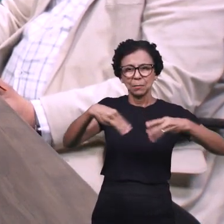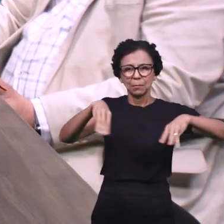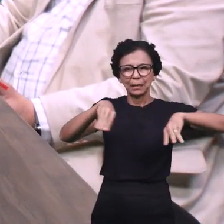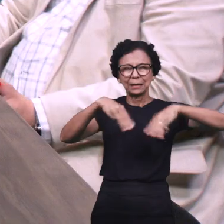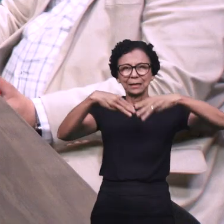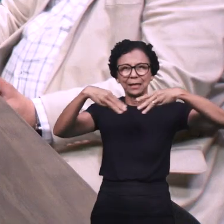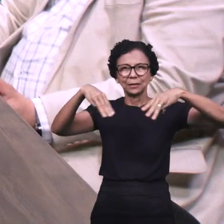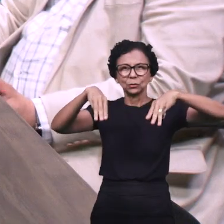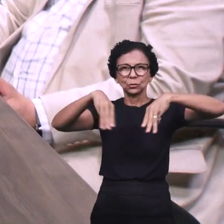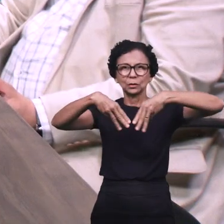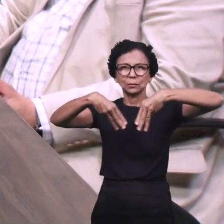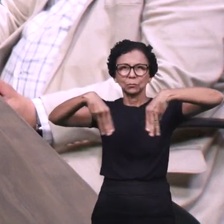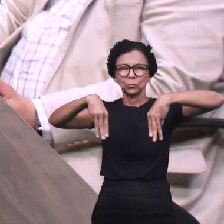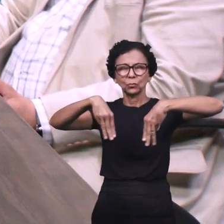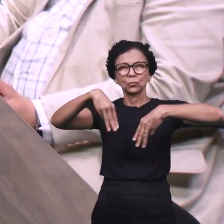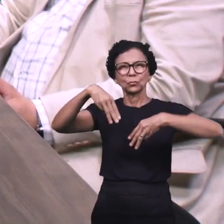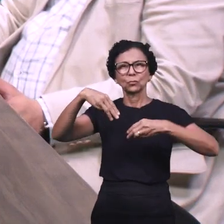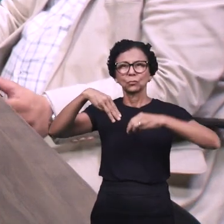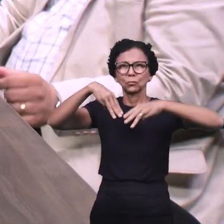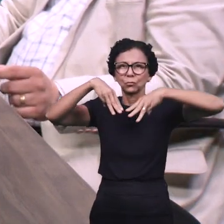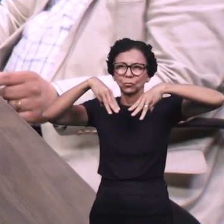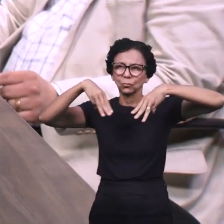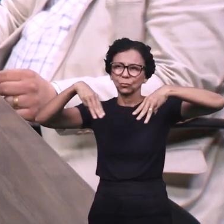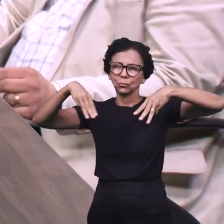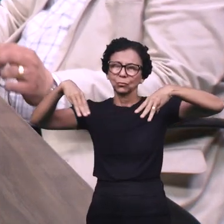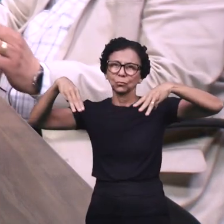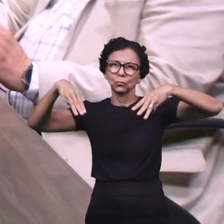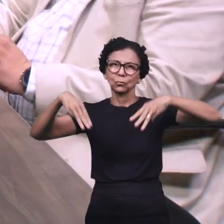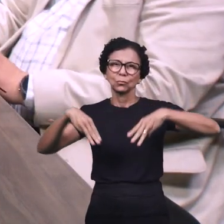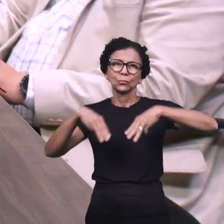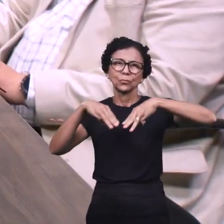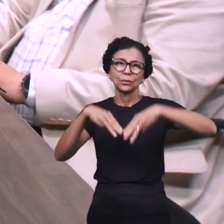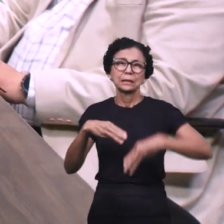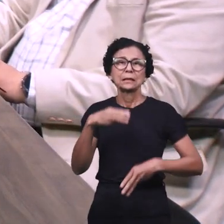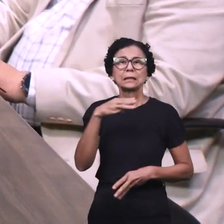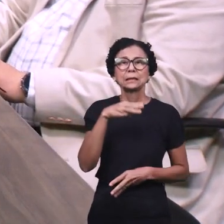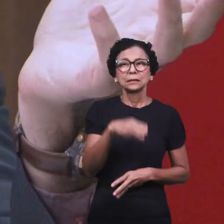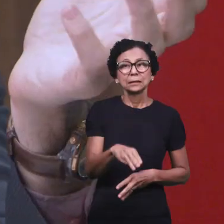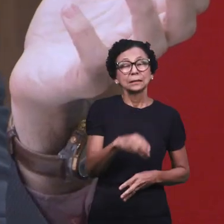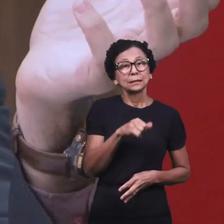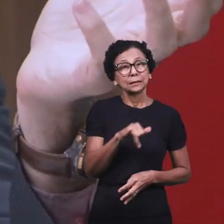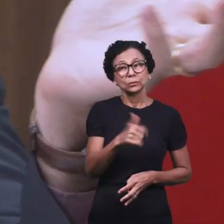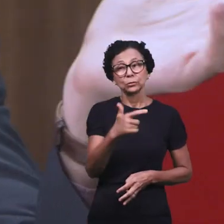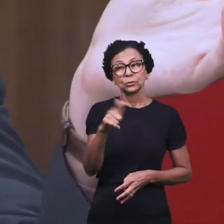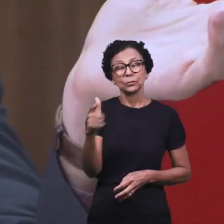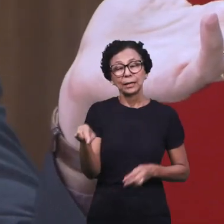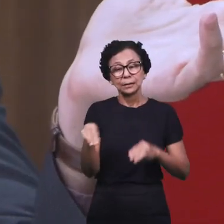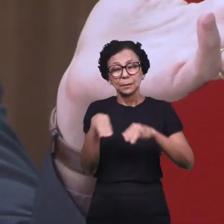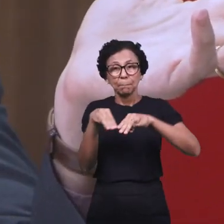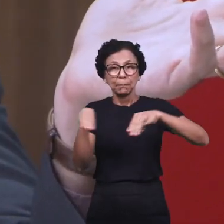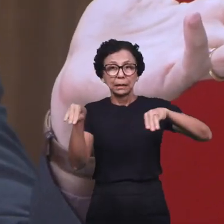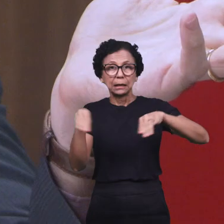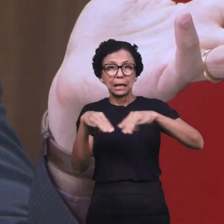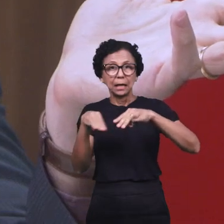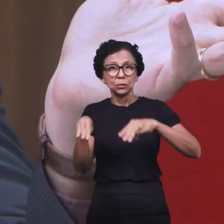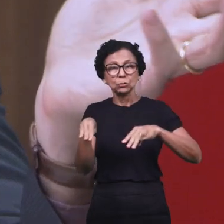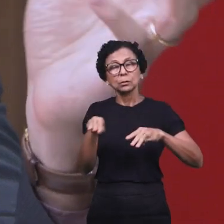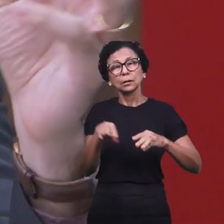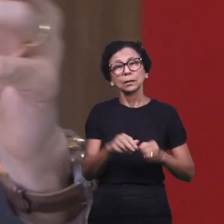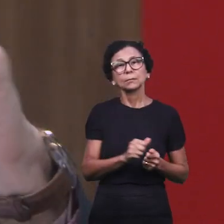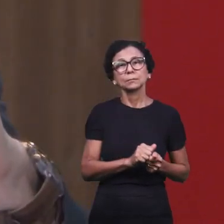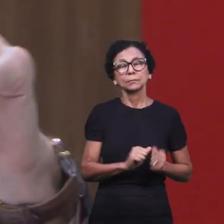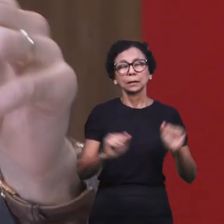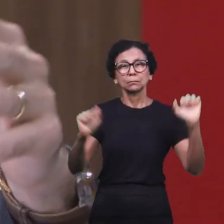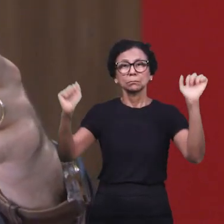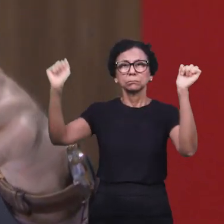Se não fosse isso, muito provavelmente nós não teríamos vida no nosso planeta, ou se tivesse,